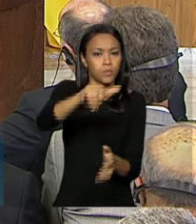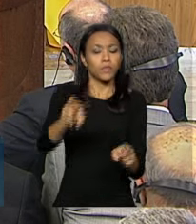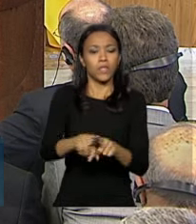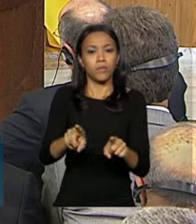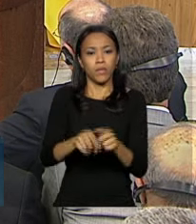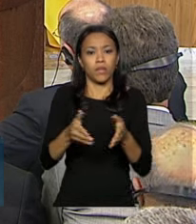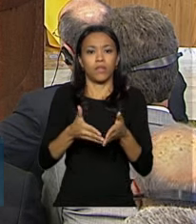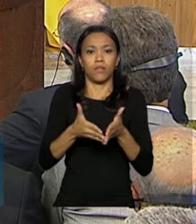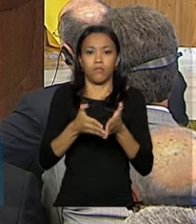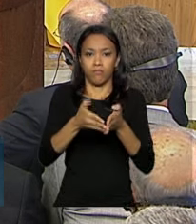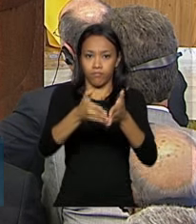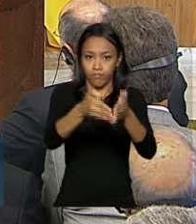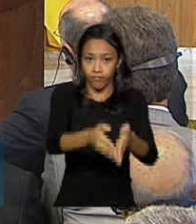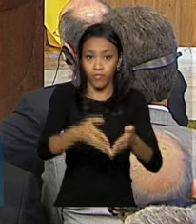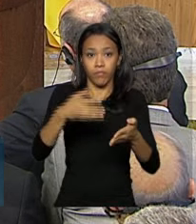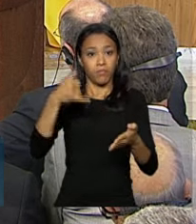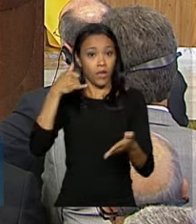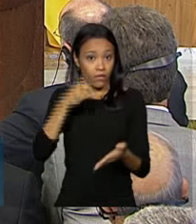setor pequeno, mas